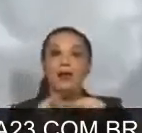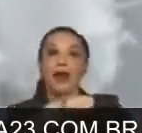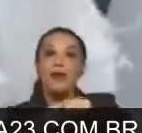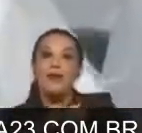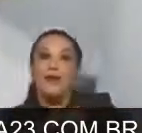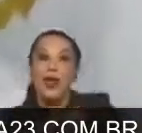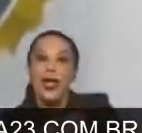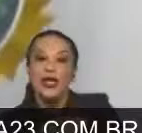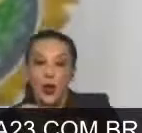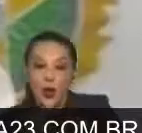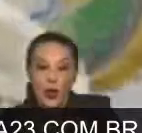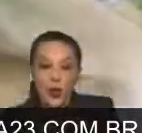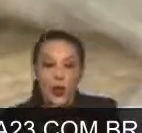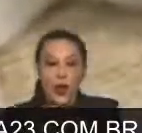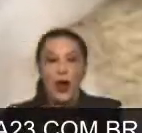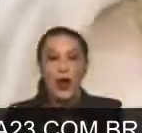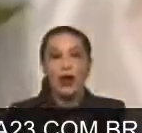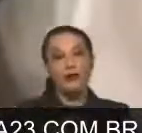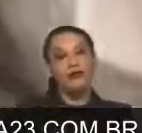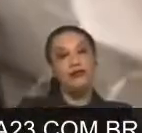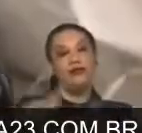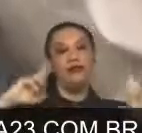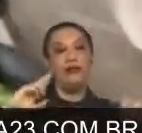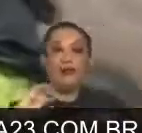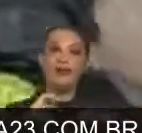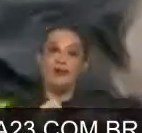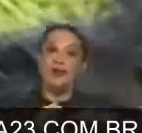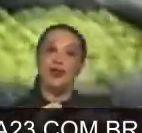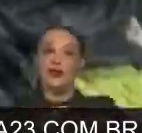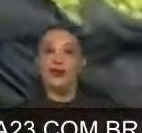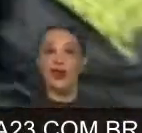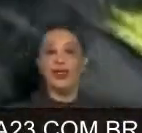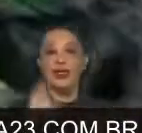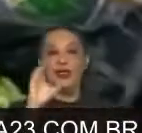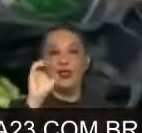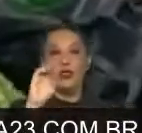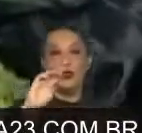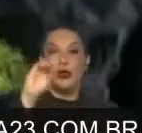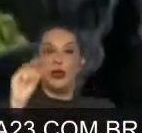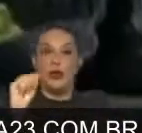das pessoas em risco, né? Porque usando corantes, muito provavelmente não próprios para alimentação.